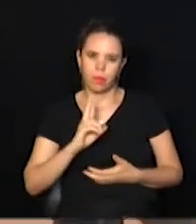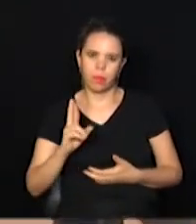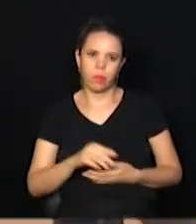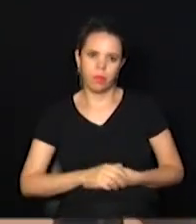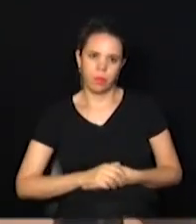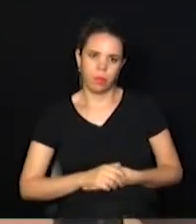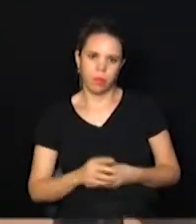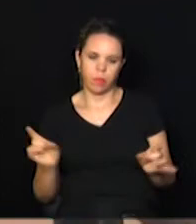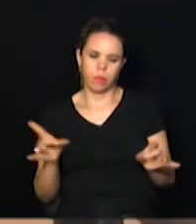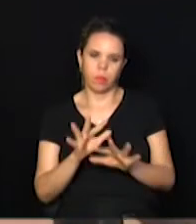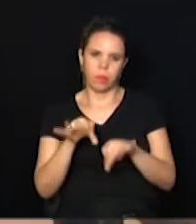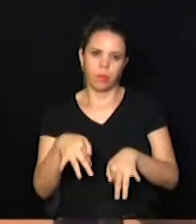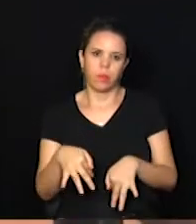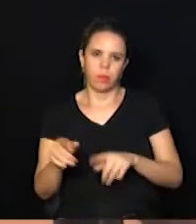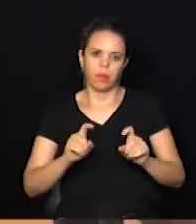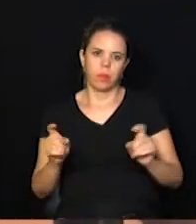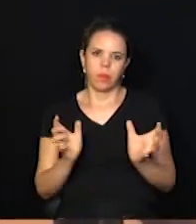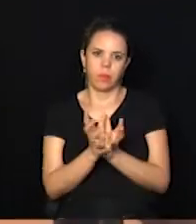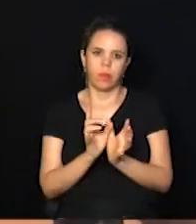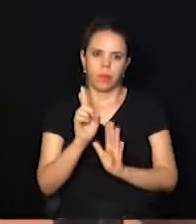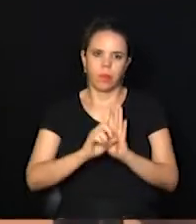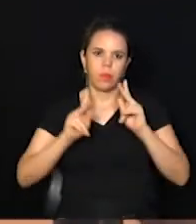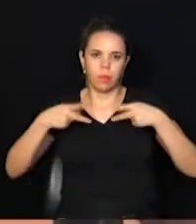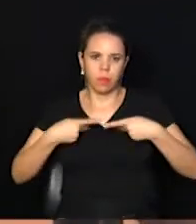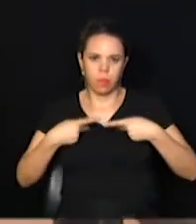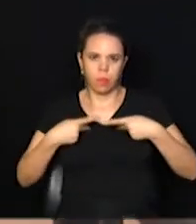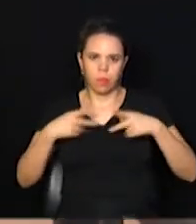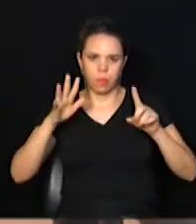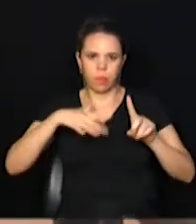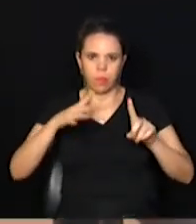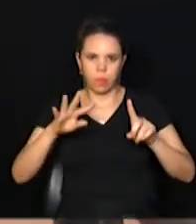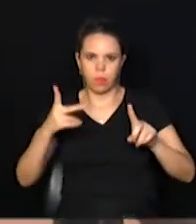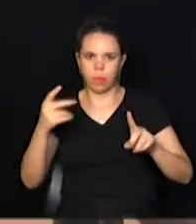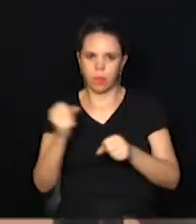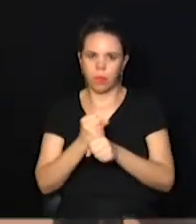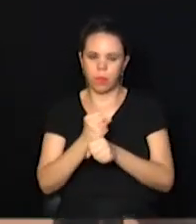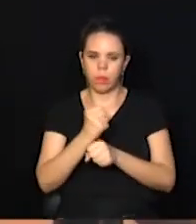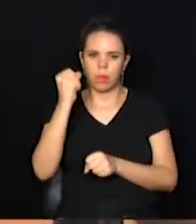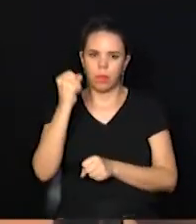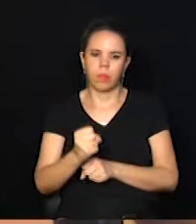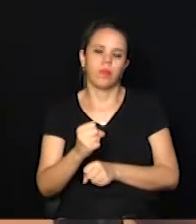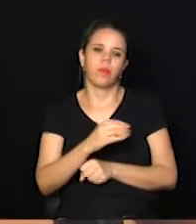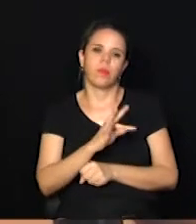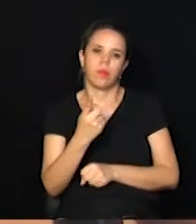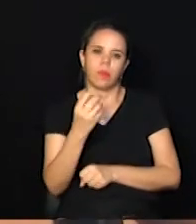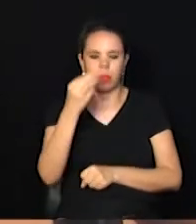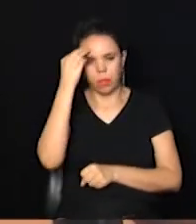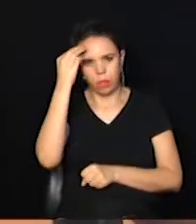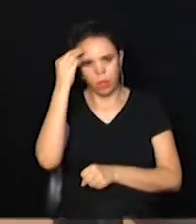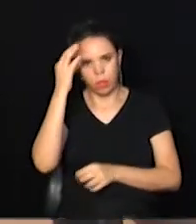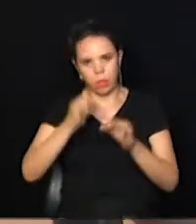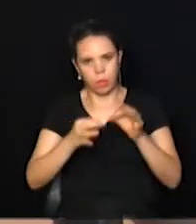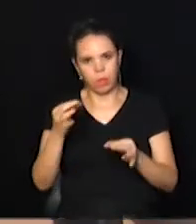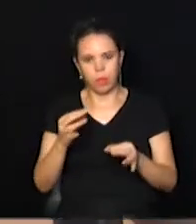eu dou encerrada a reunião de Comissão de Direitos Humanos em homenagem aos 20 anos de impunidade e memória e justiça